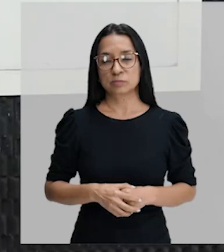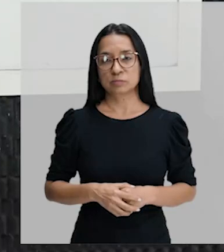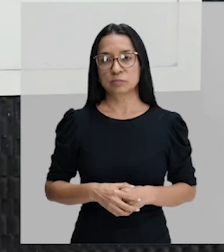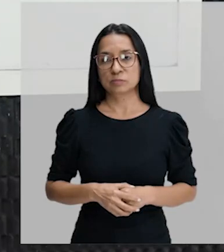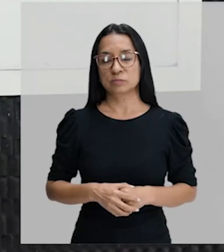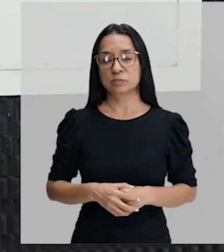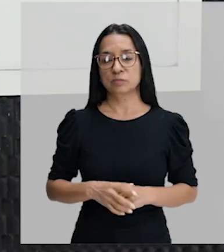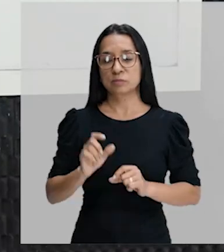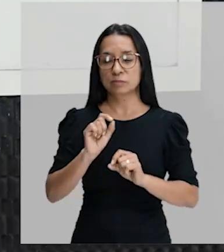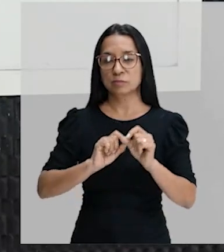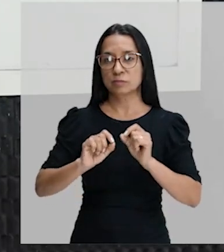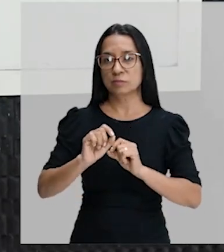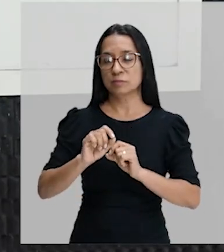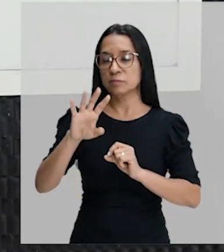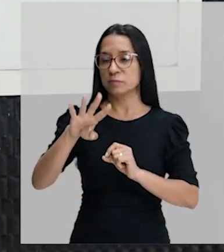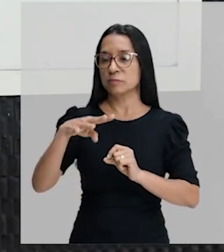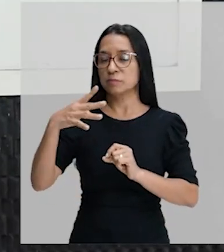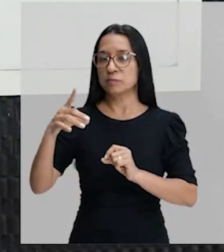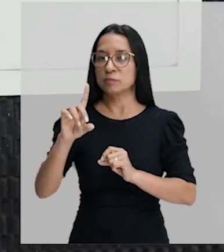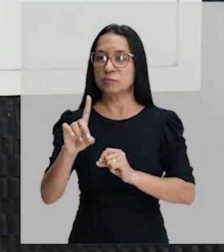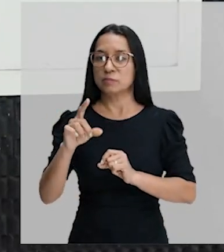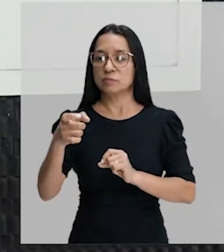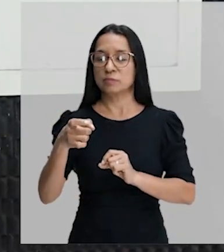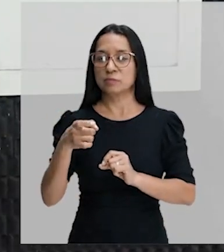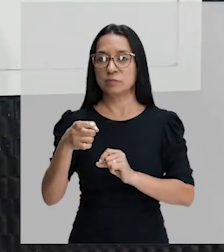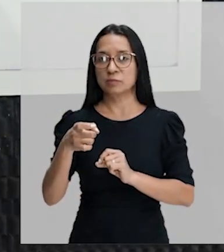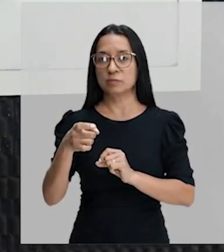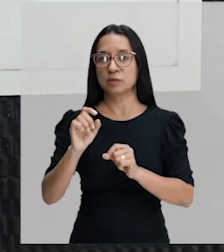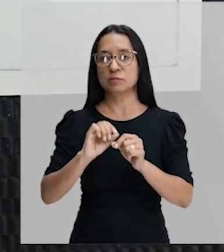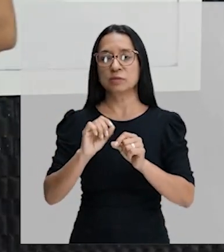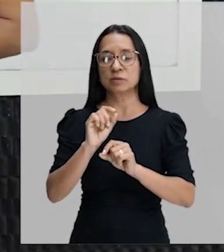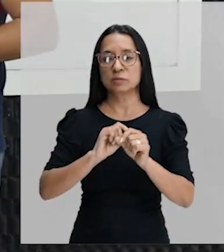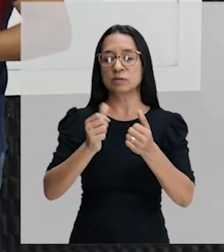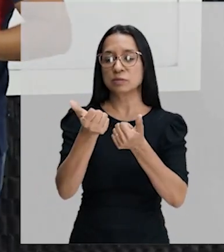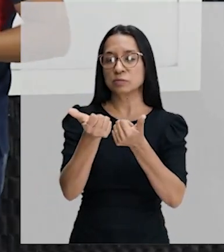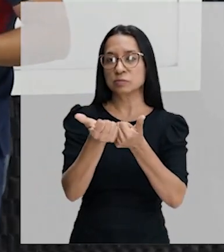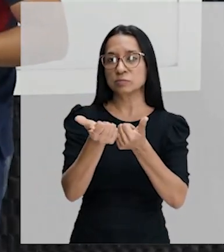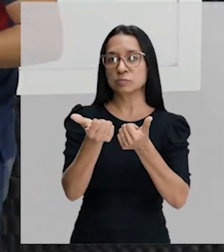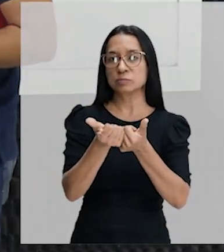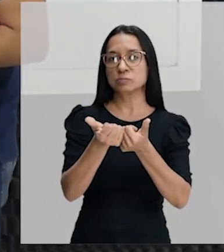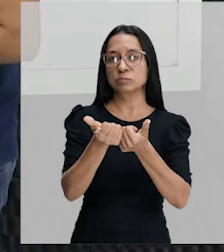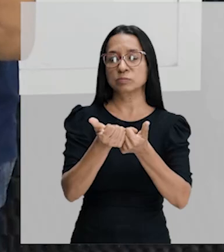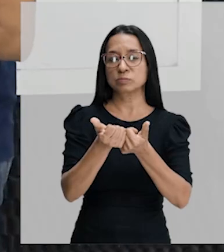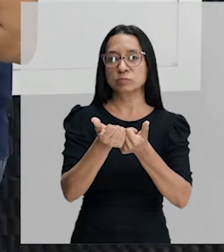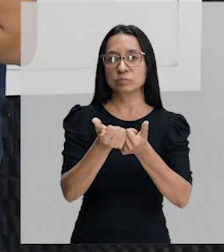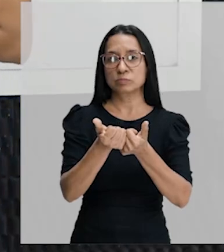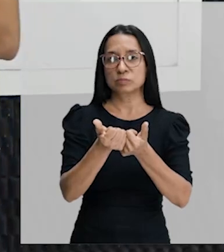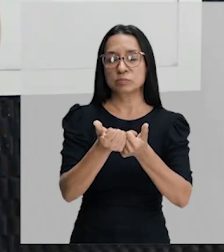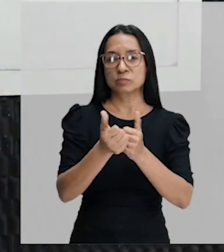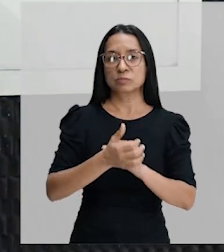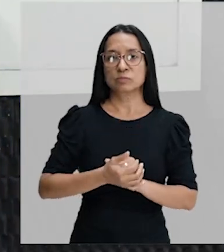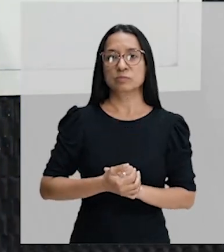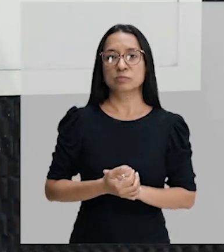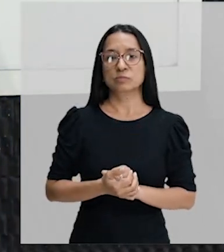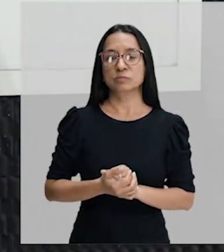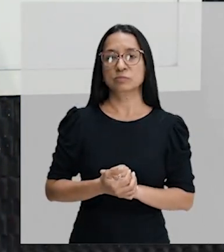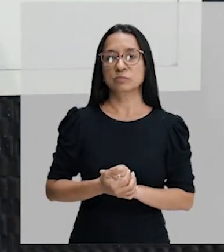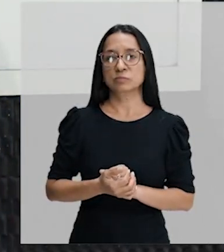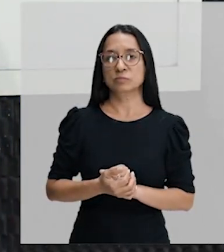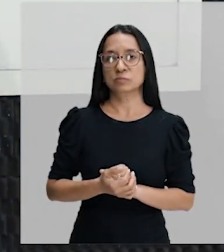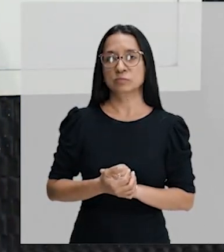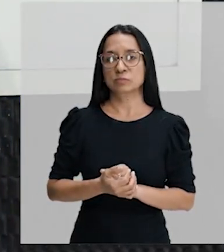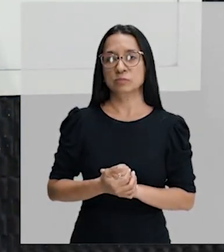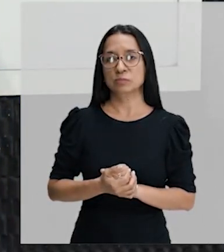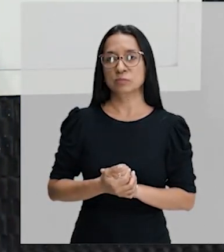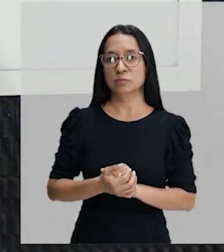Quem vai ser a matriz dx? O que você vai fazer? Você vai substituir os coeficientes